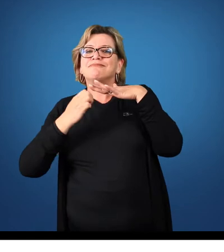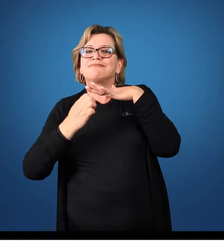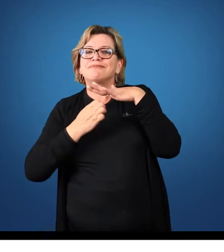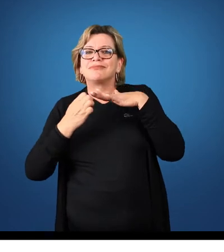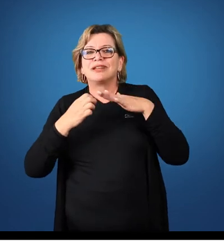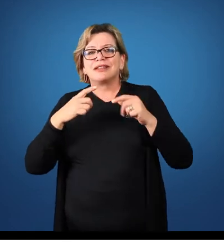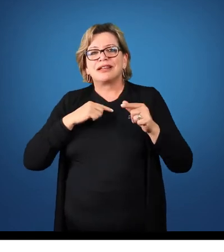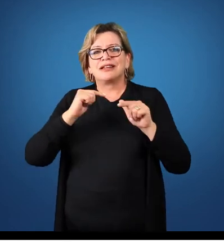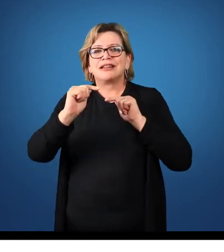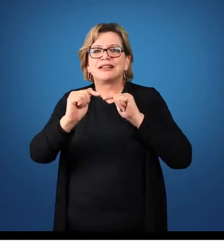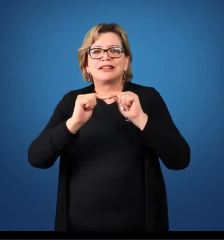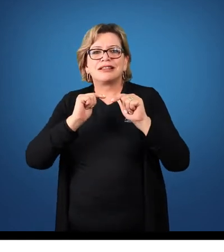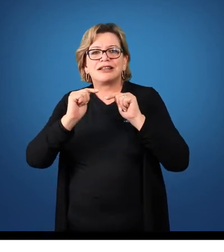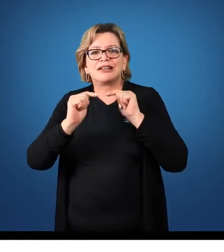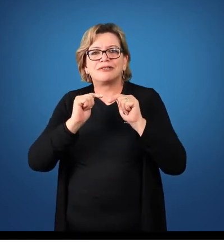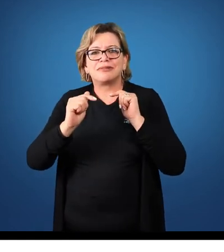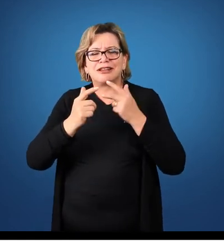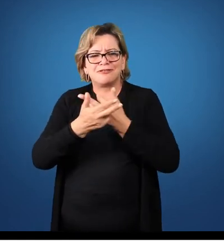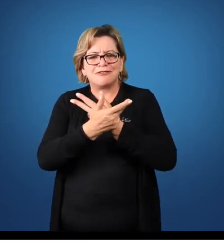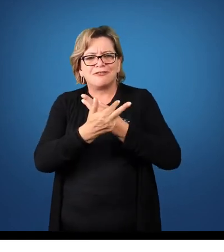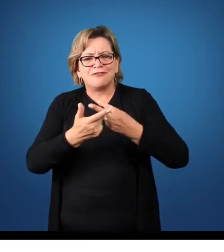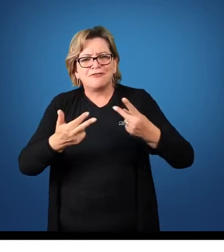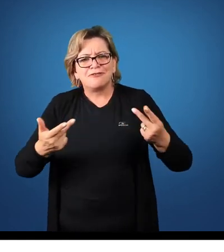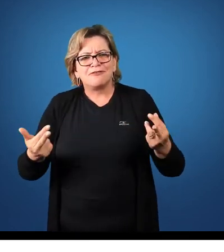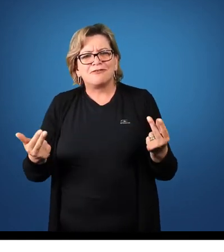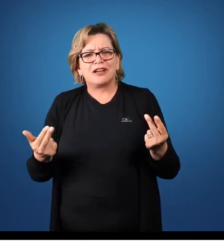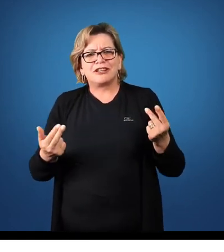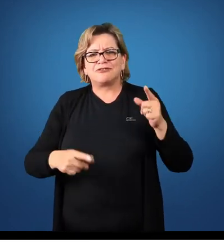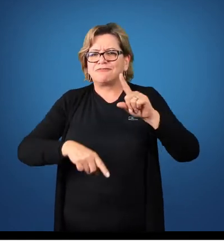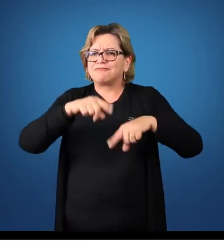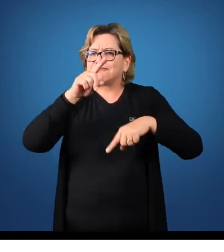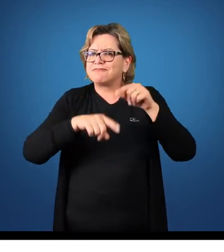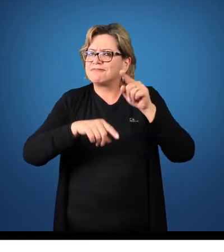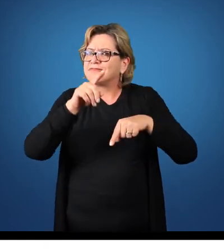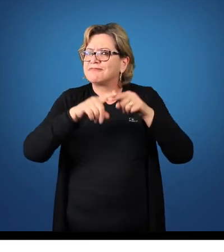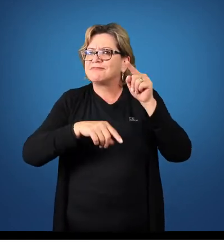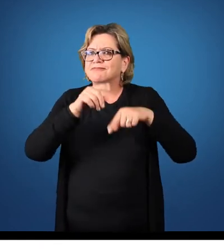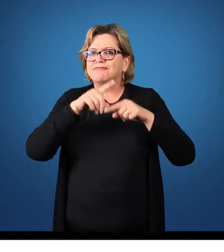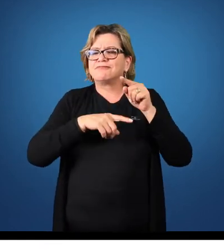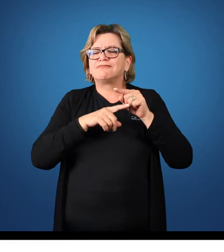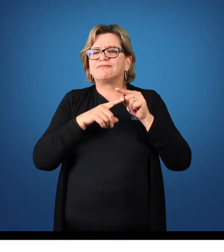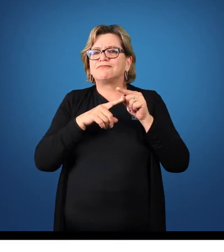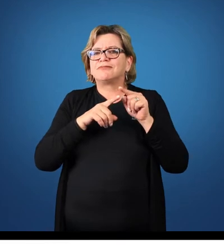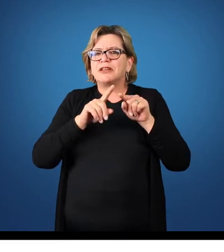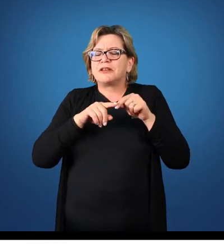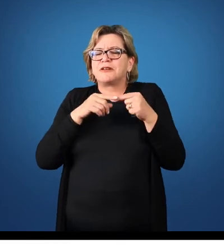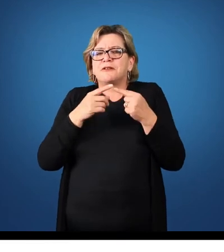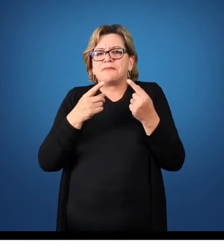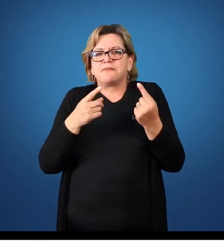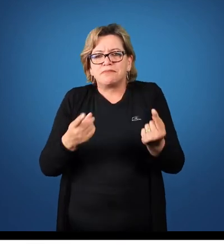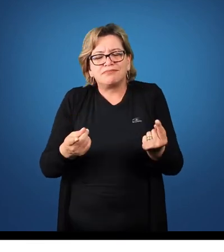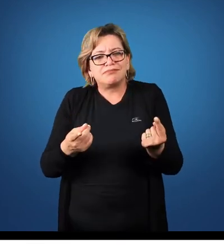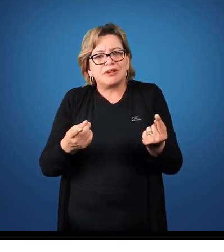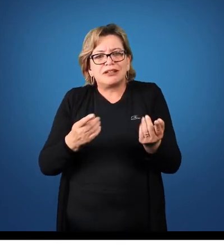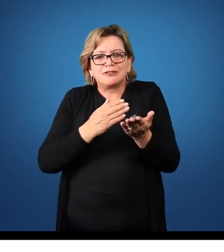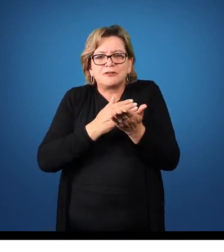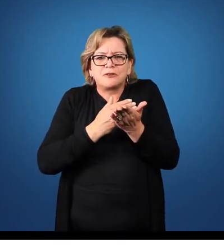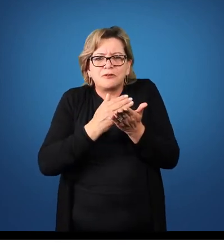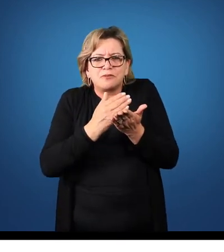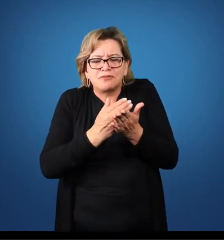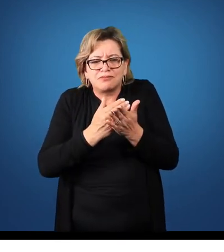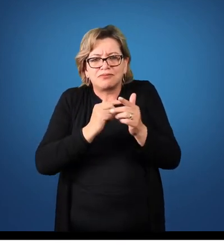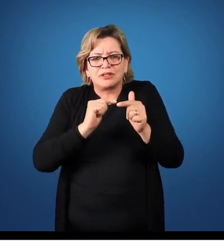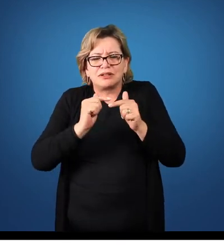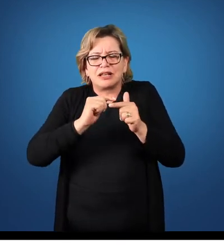a produção de diversos produtos, mas que iniciou a sua